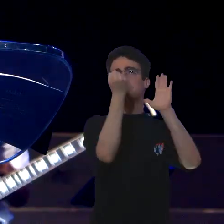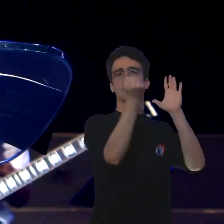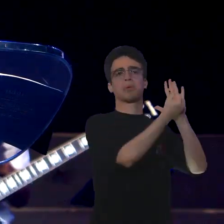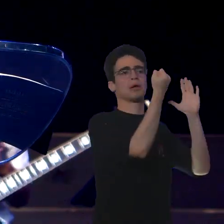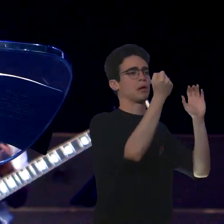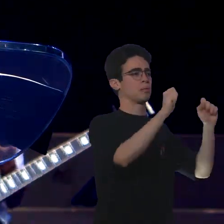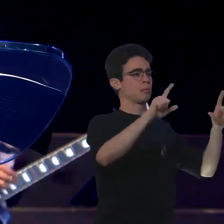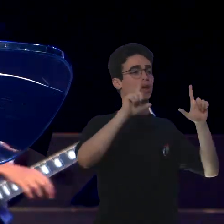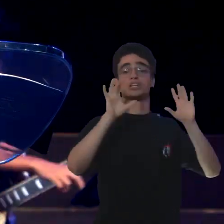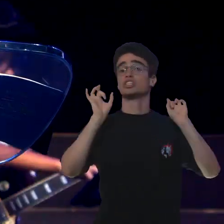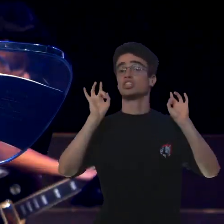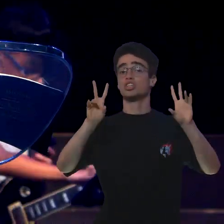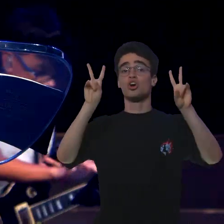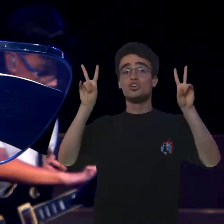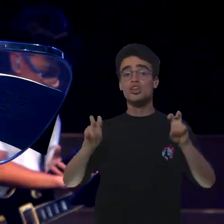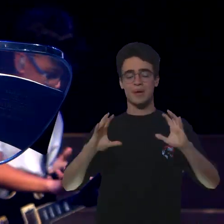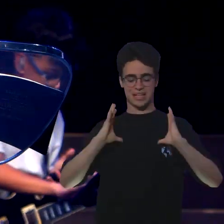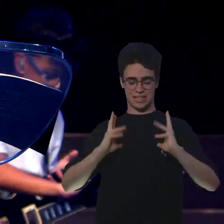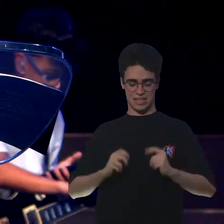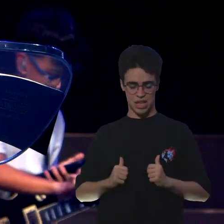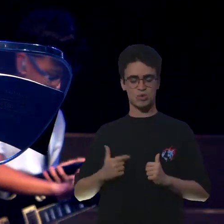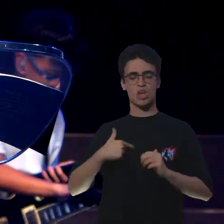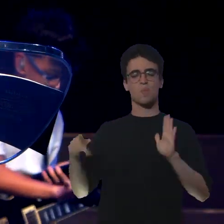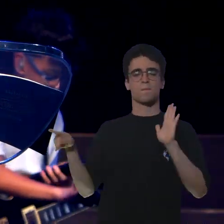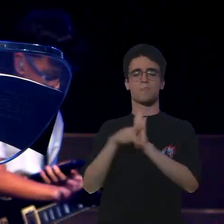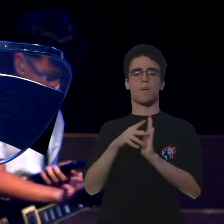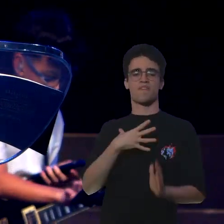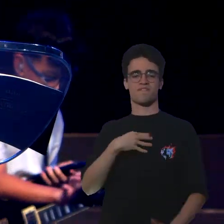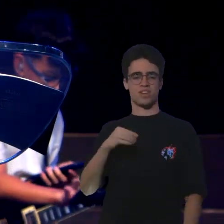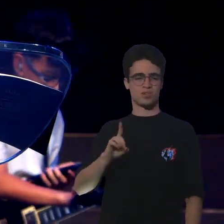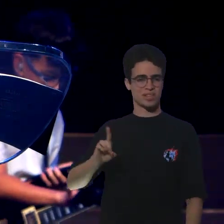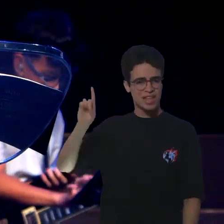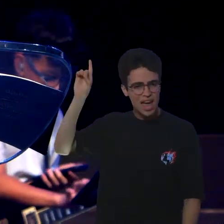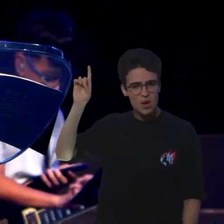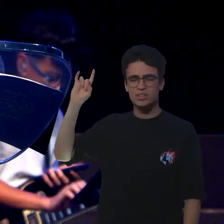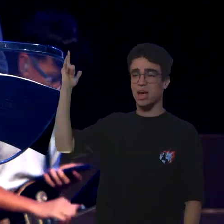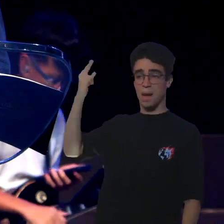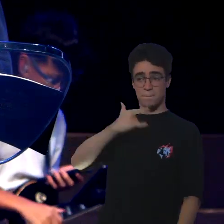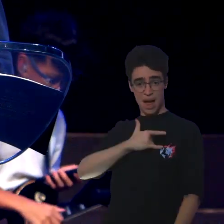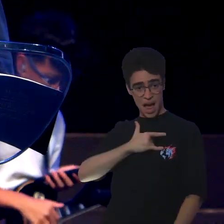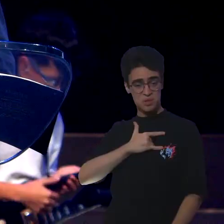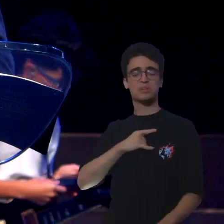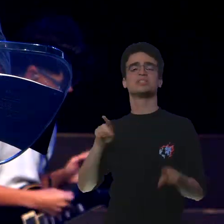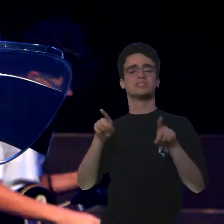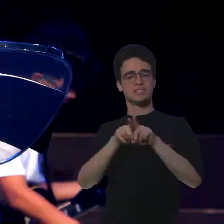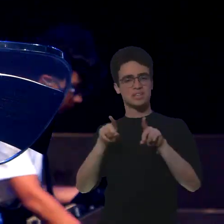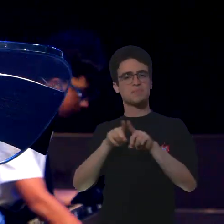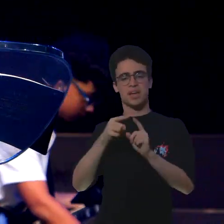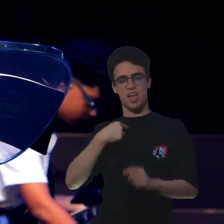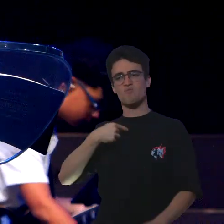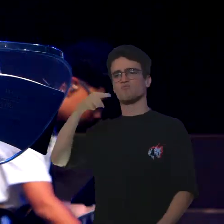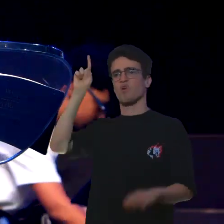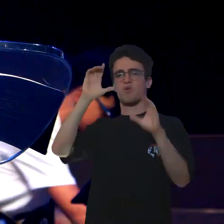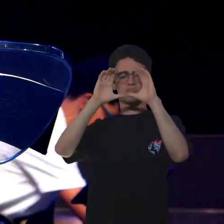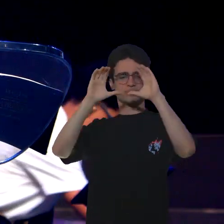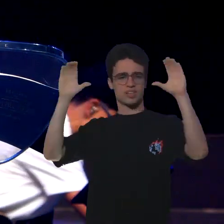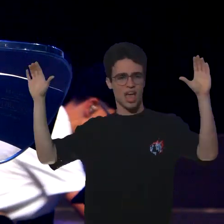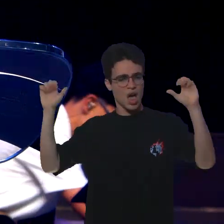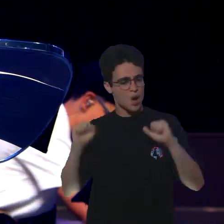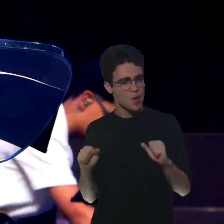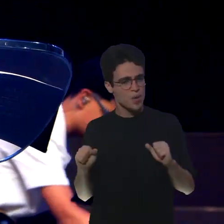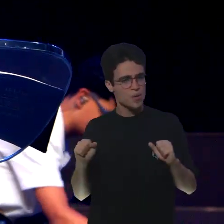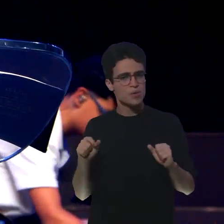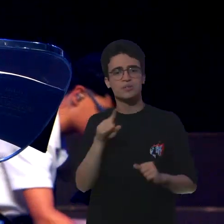como santo, filho de Deus, amado e peregrino a caminho do céu, a